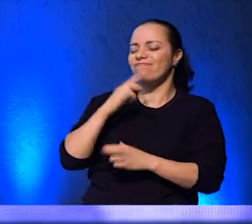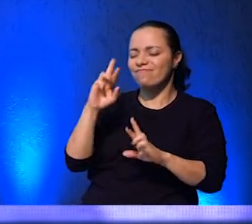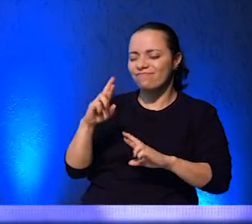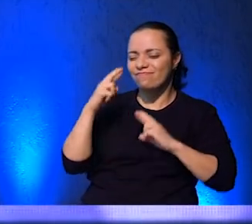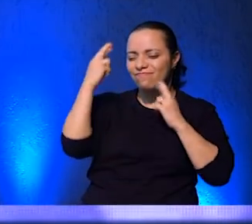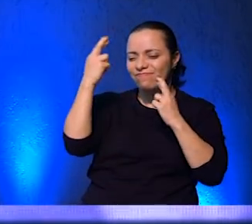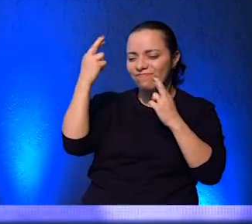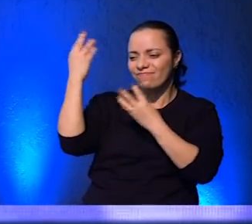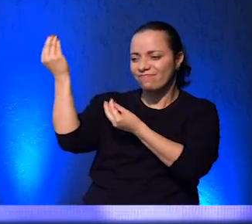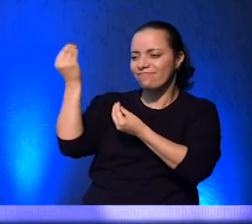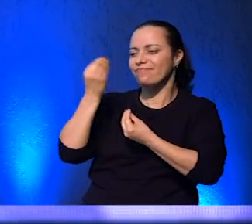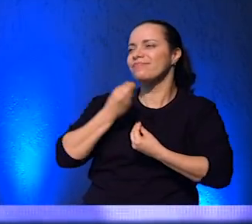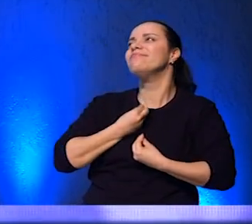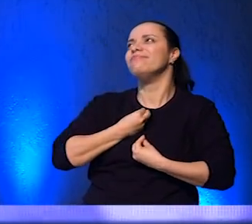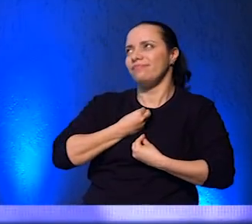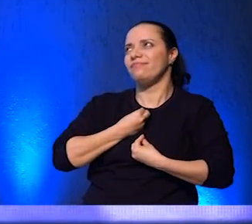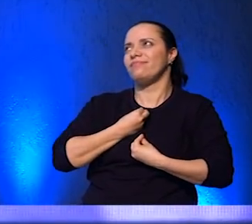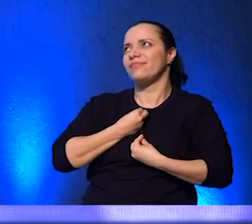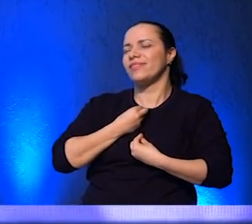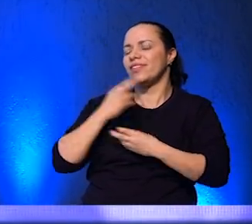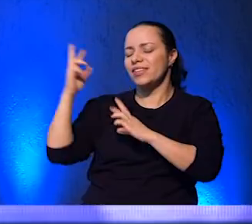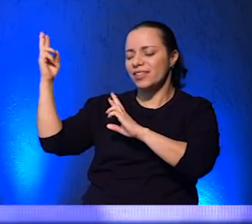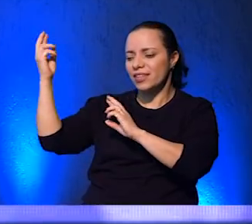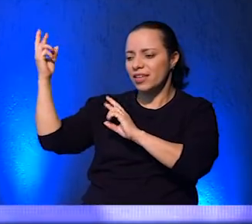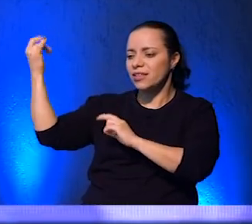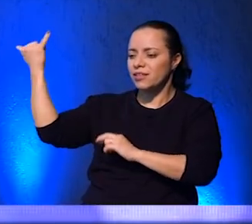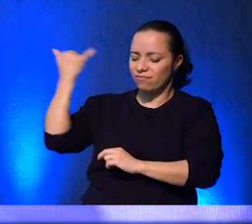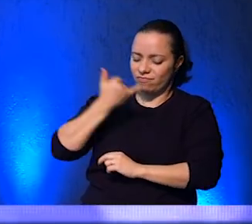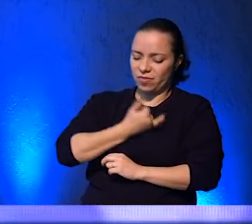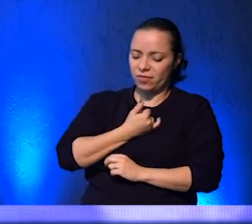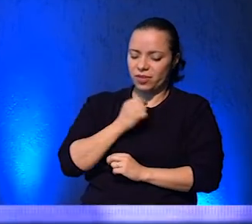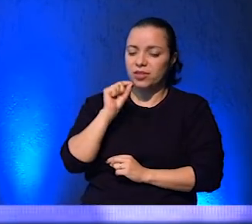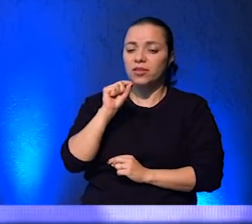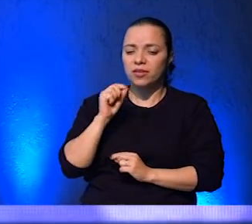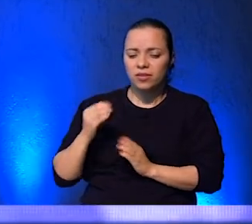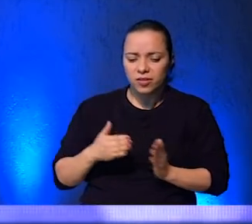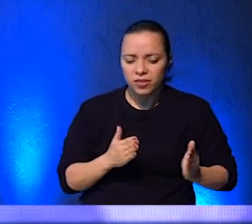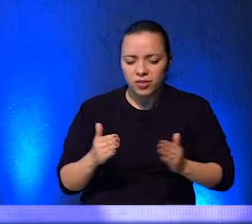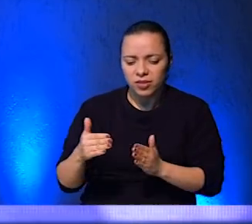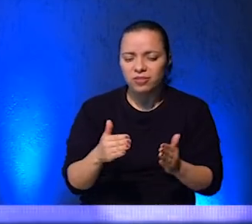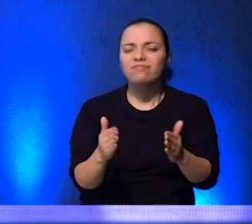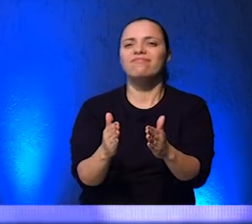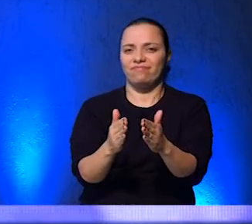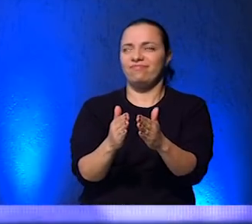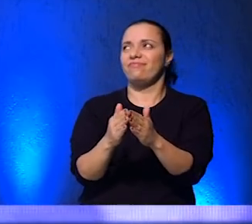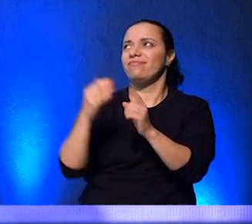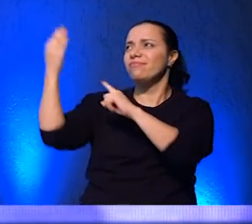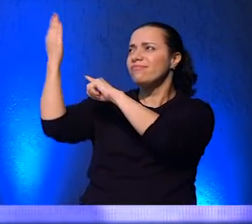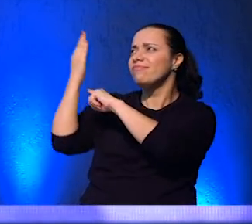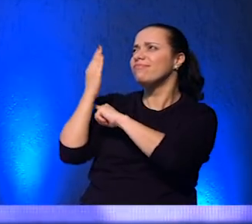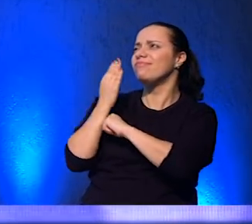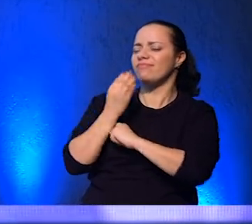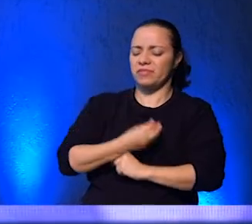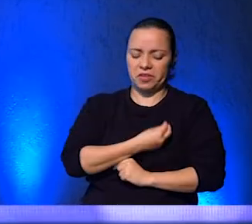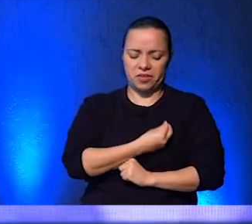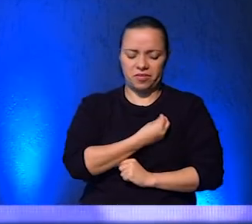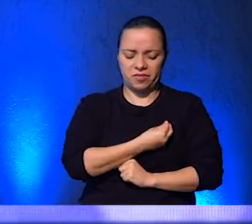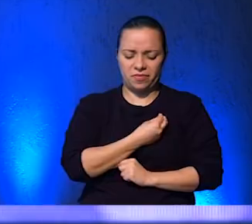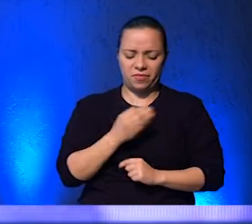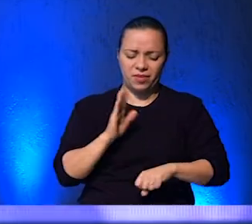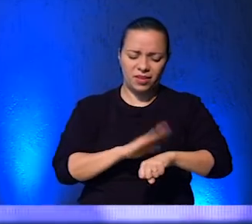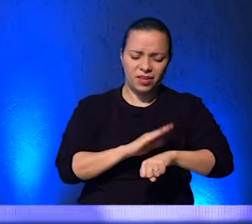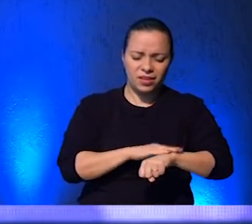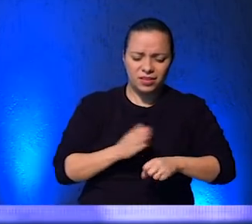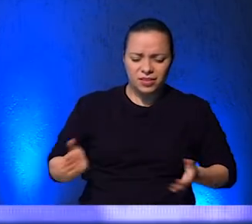o deus traz a palavra aqui nos dá a direção ajuda-nos senhor a viver esse tempo da maneira como o senhor